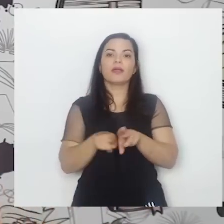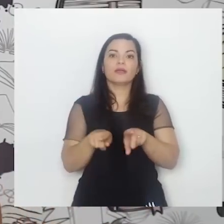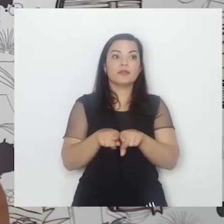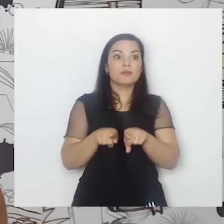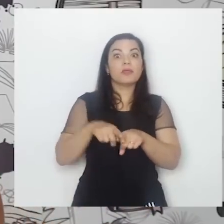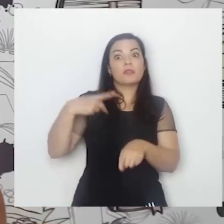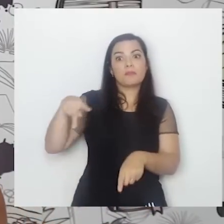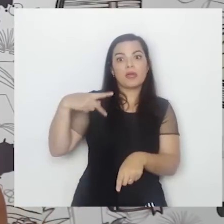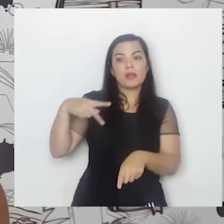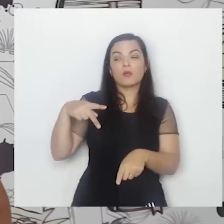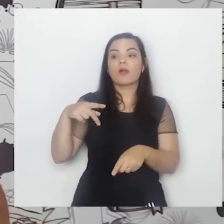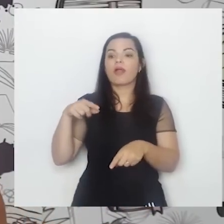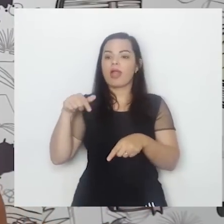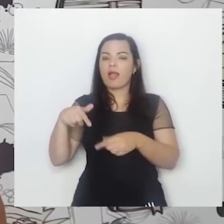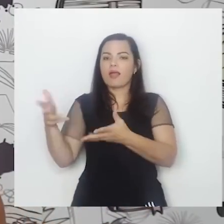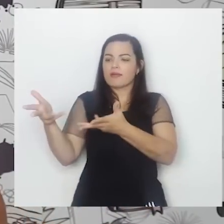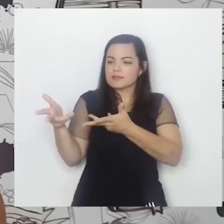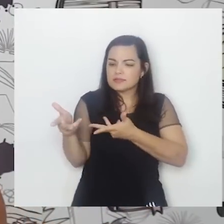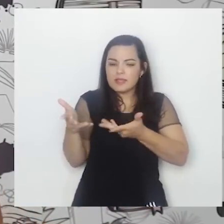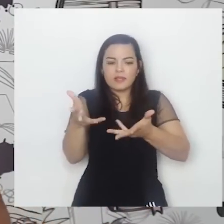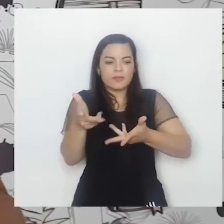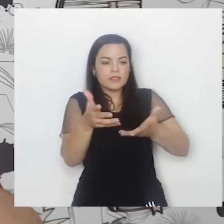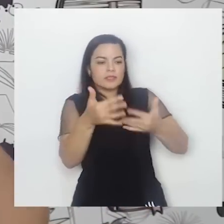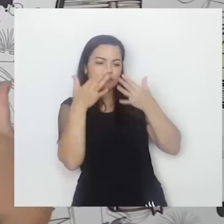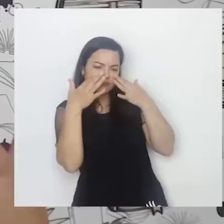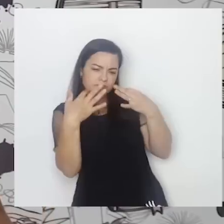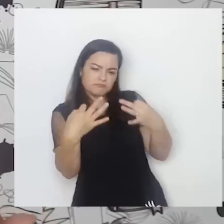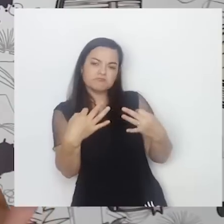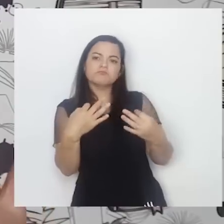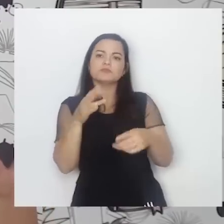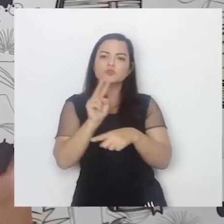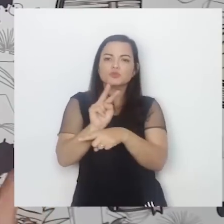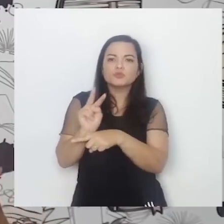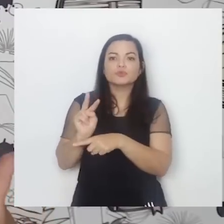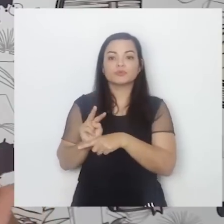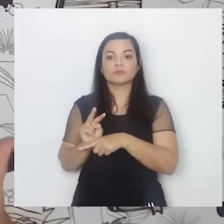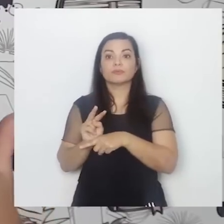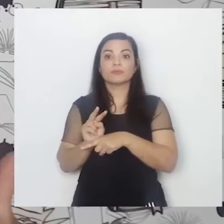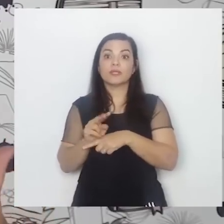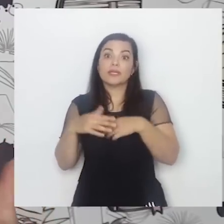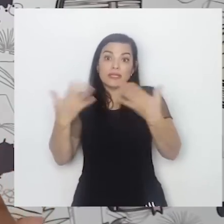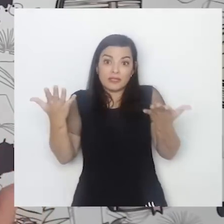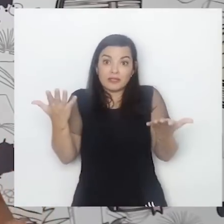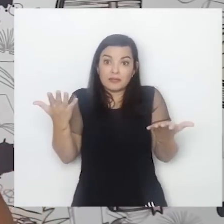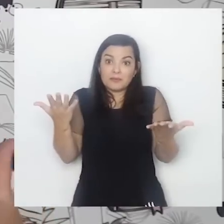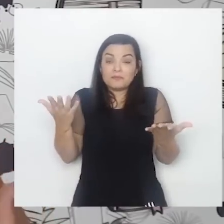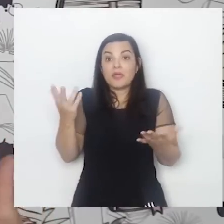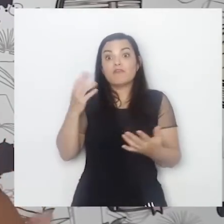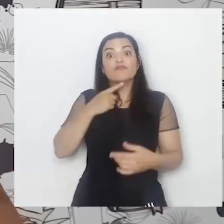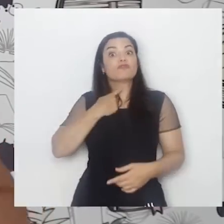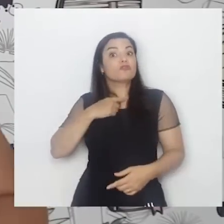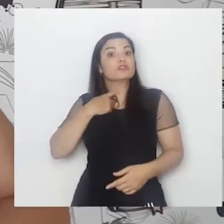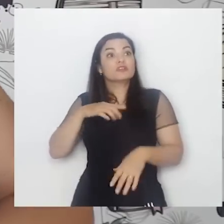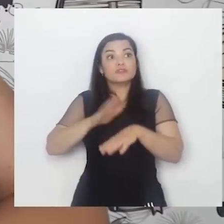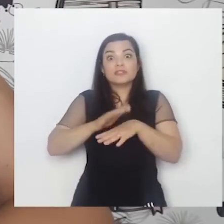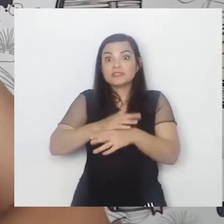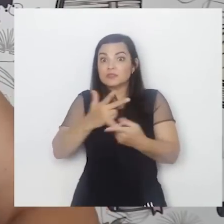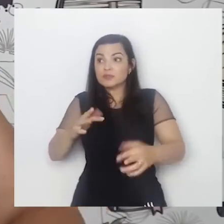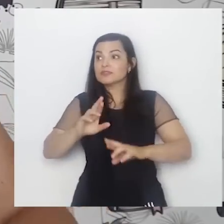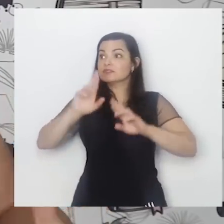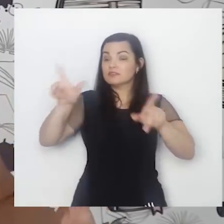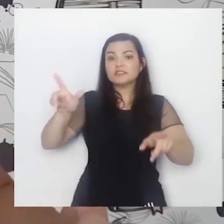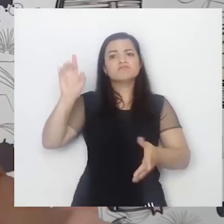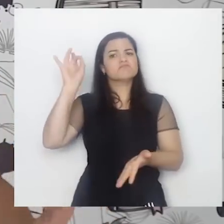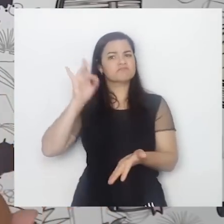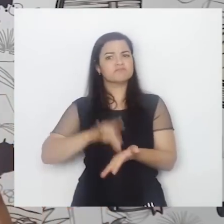atenção dela. Viu só? Com uma vontade de fazer algo diferente, realmente